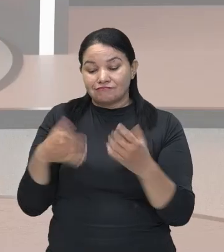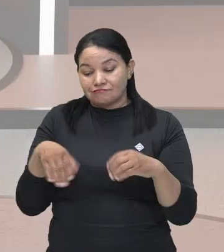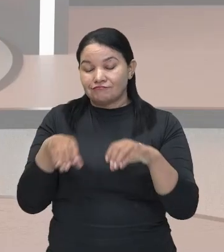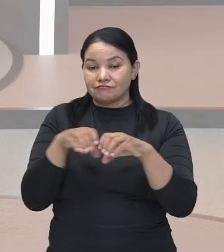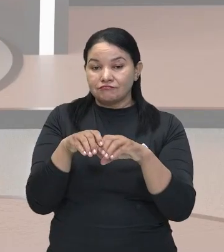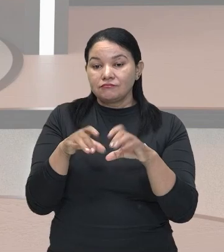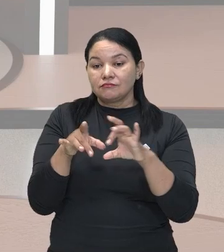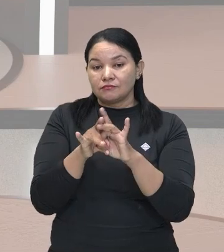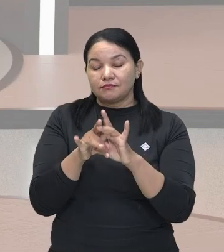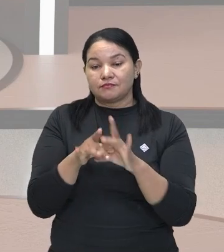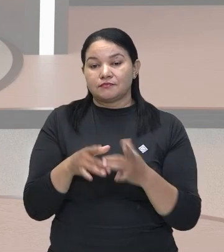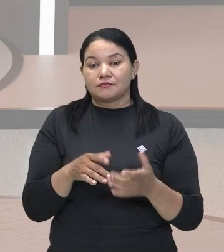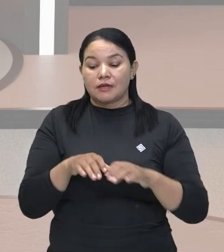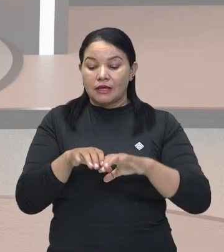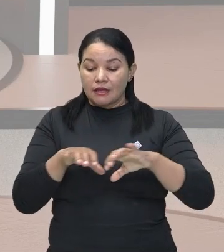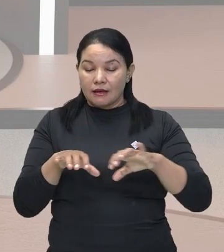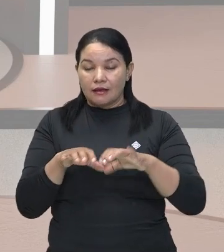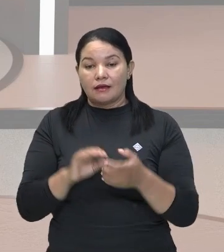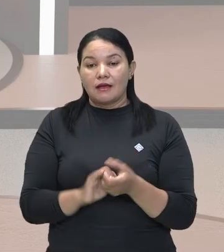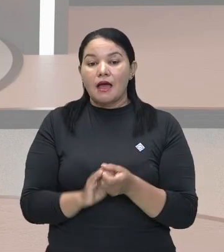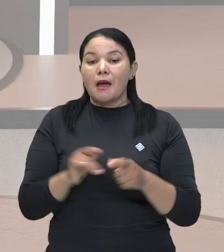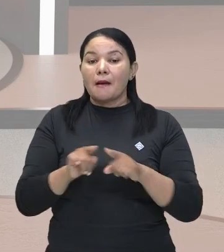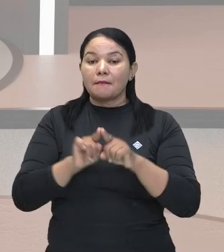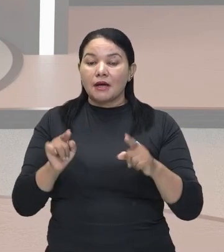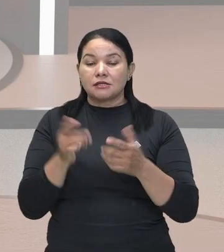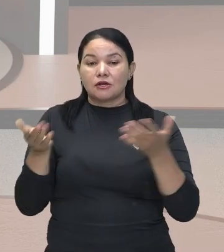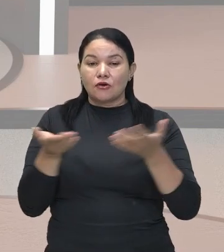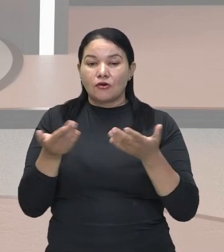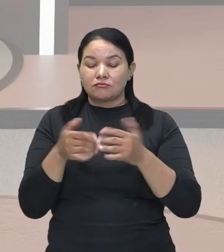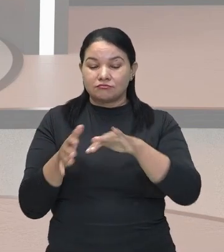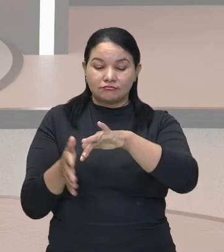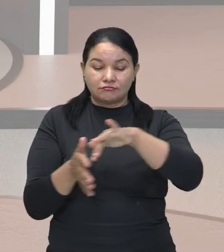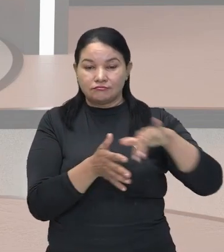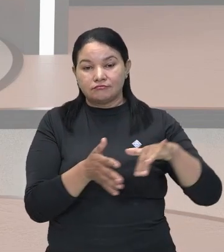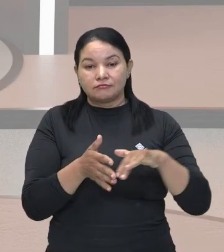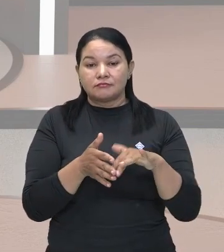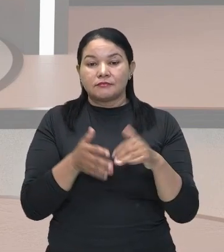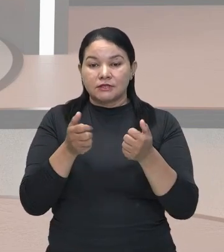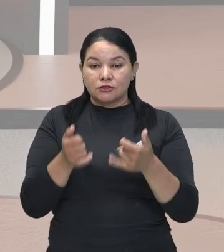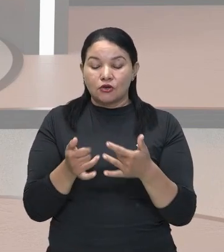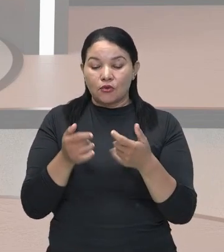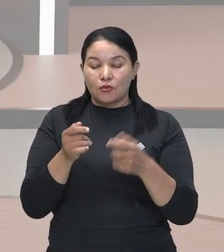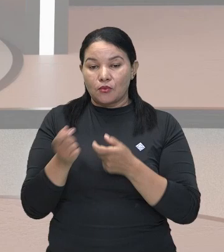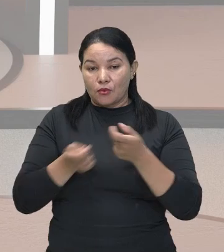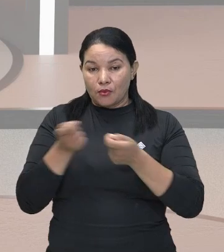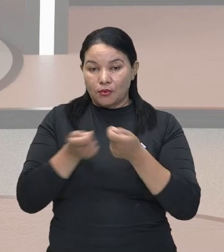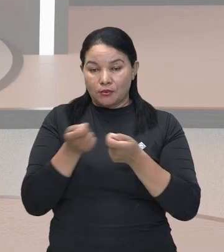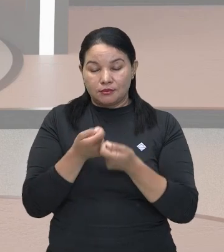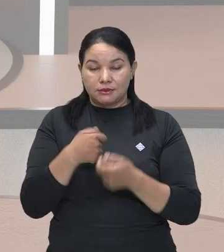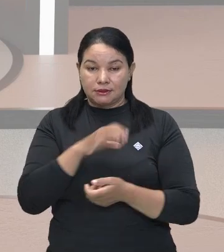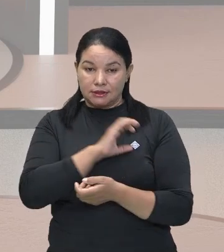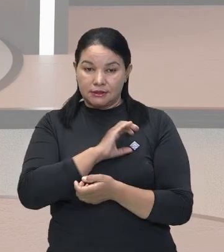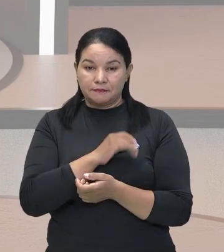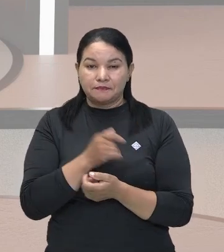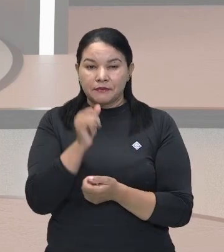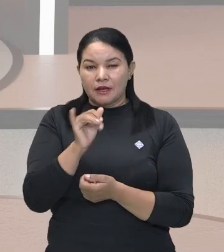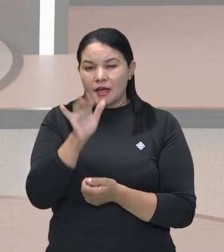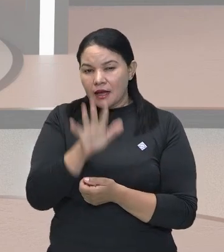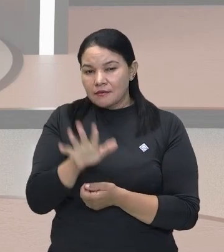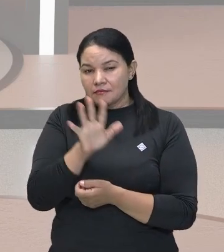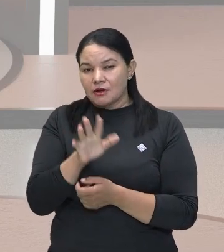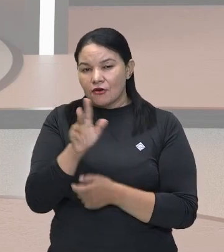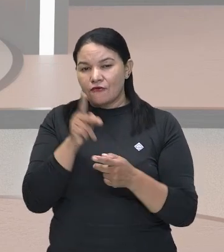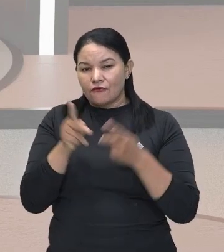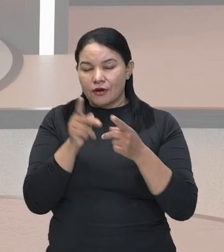um pouco da questão populacional e vamos começar a falar da economia do Canadá. Aqui essas imagens já trazem para vocês os